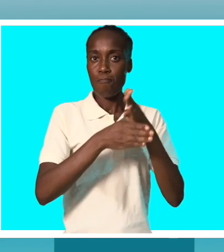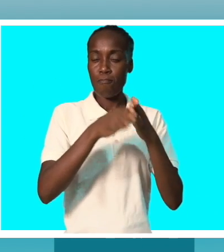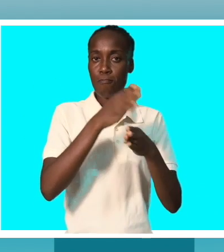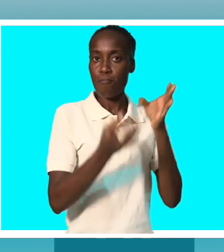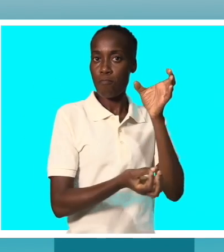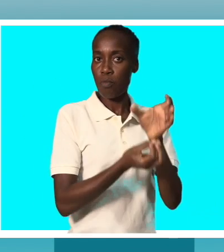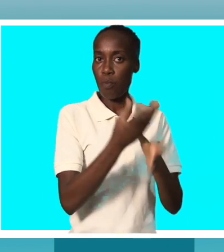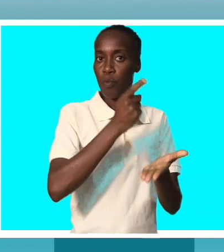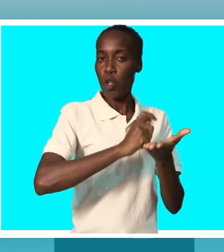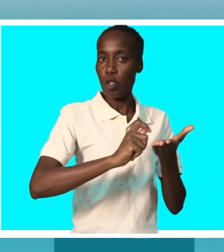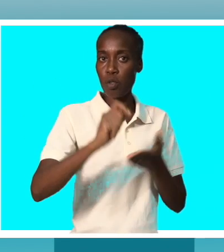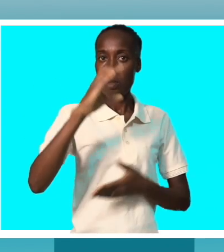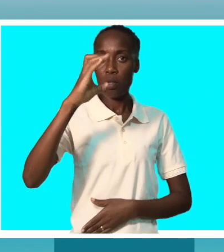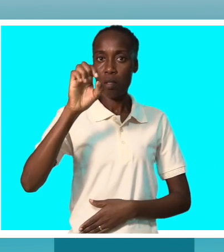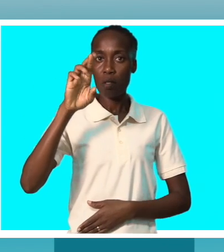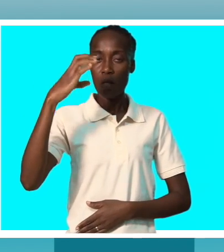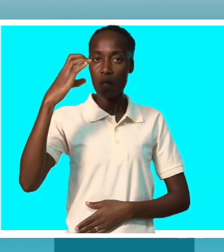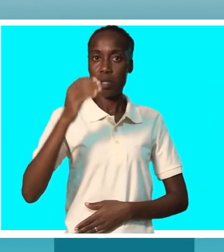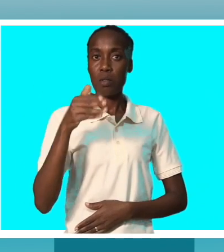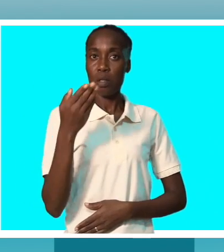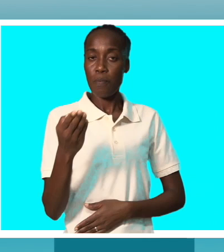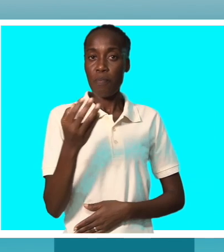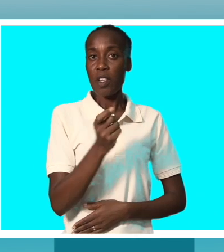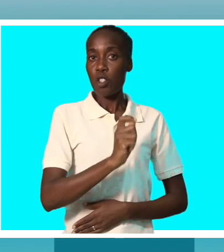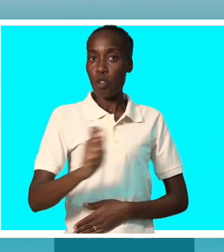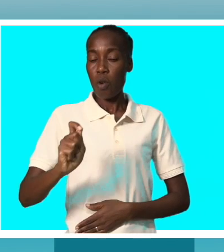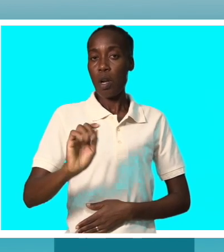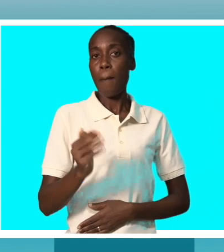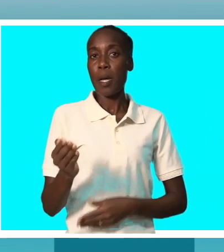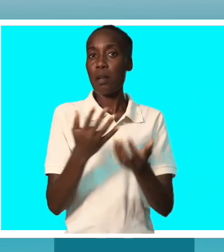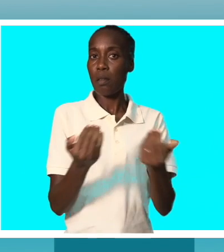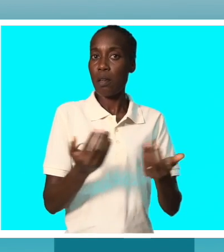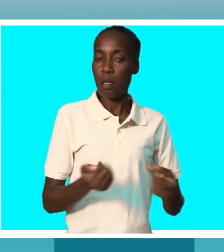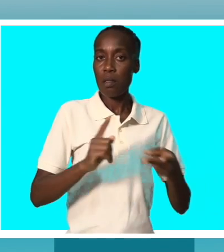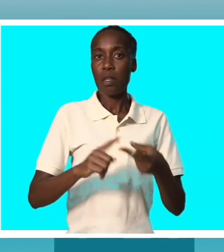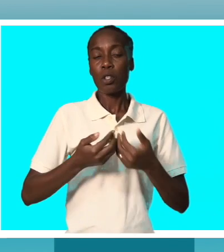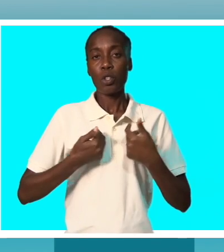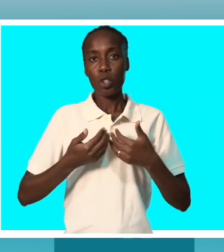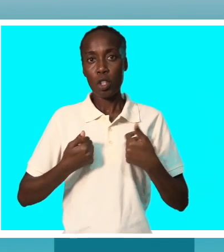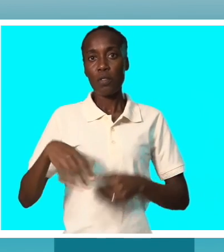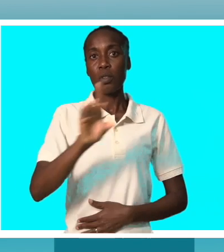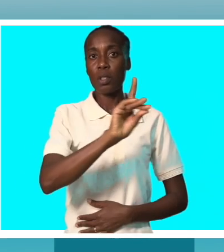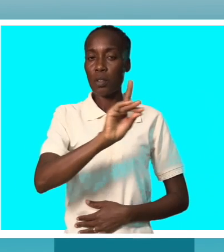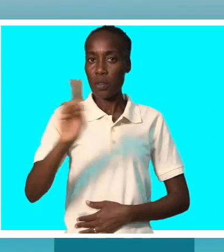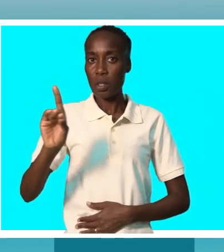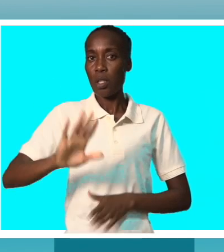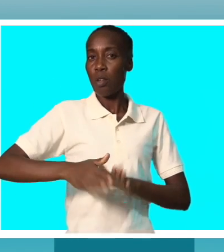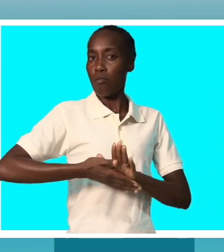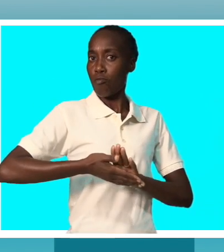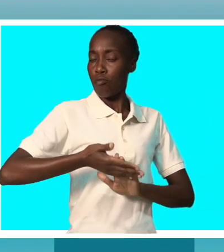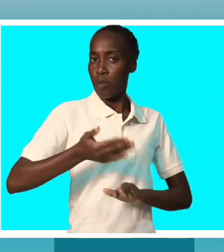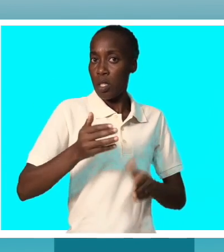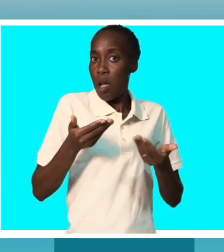lançamos as fundações para a construção da escola da CERCE, uma escola para crianças e jovens com necessidades